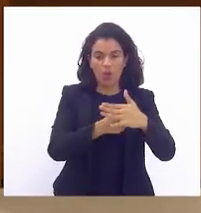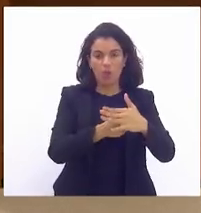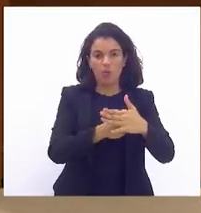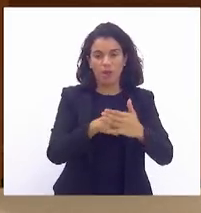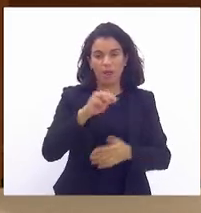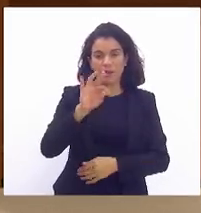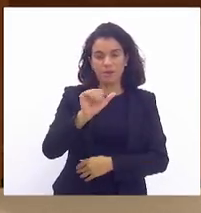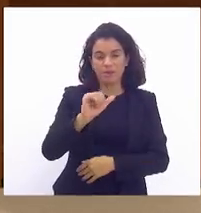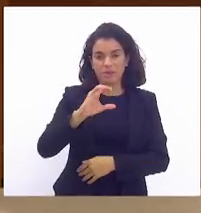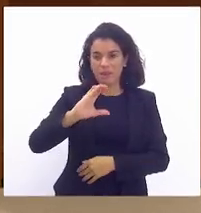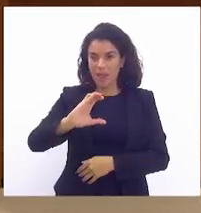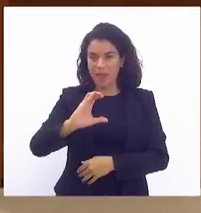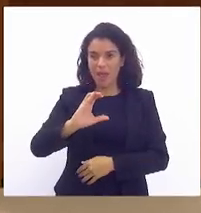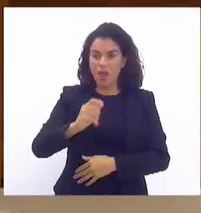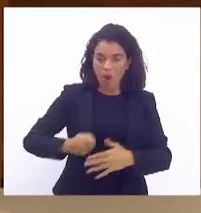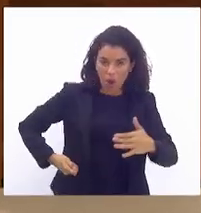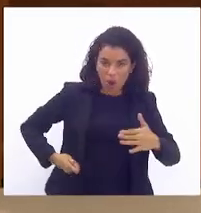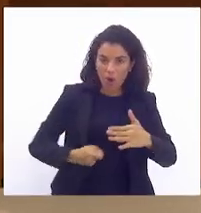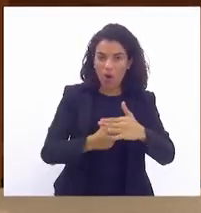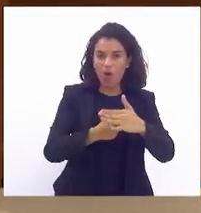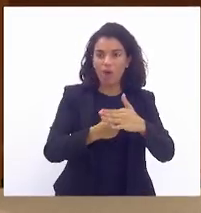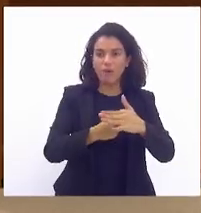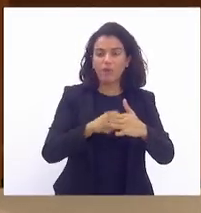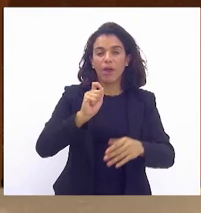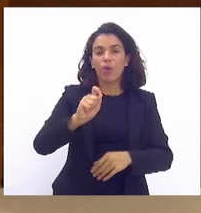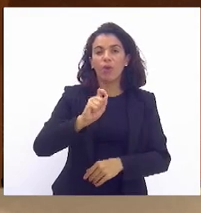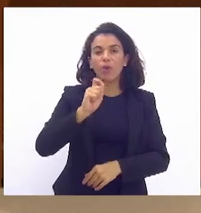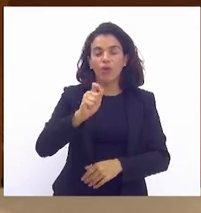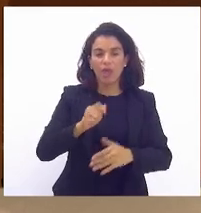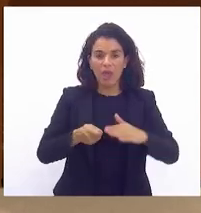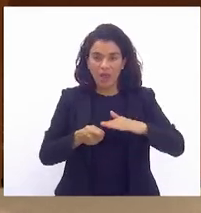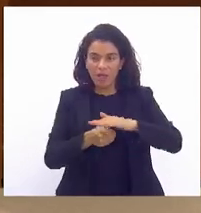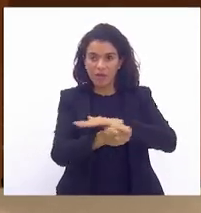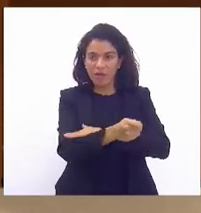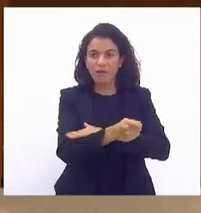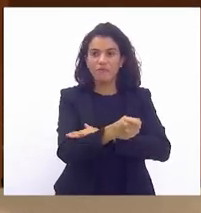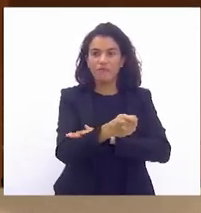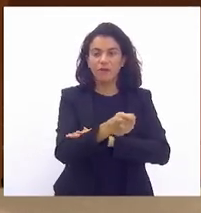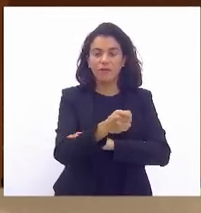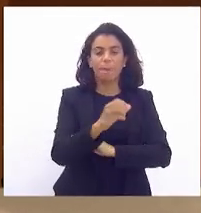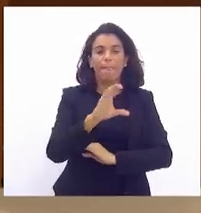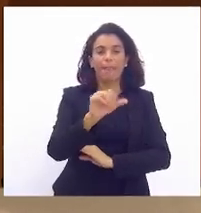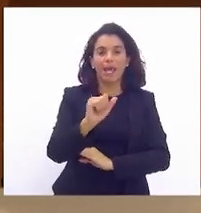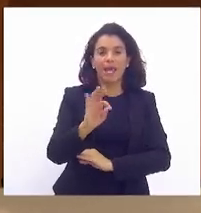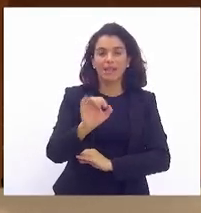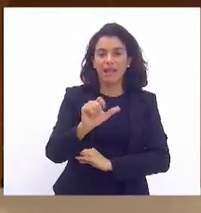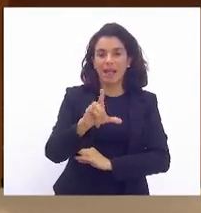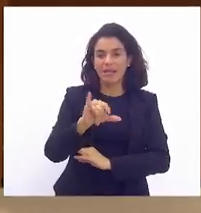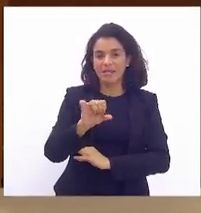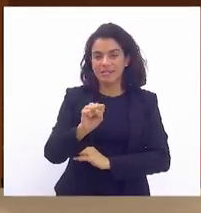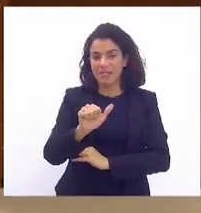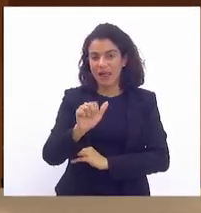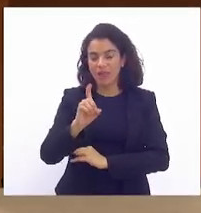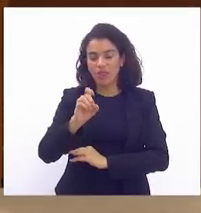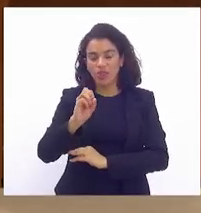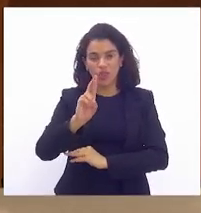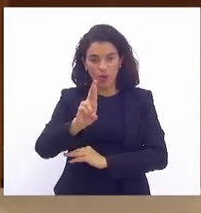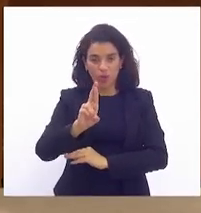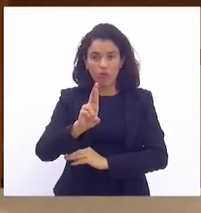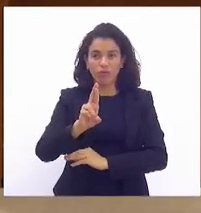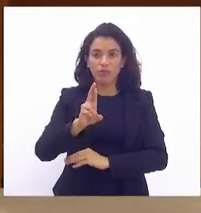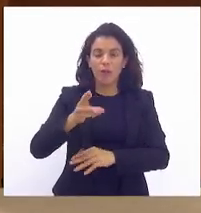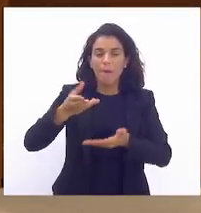TACs, obrigar a investir em catalisadores eletrostáticos, tirar do ar